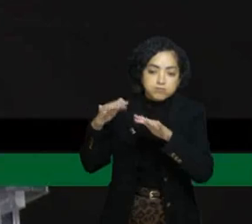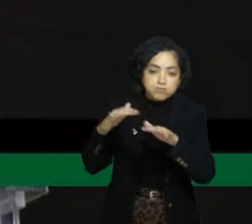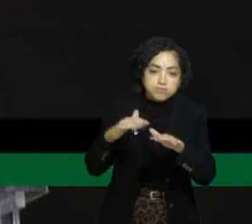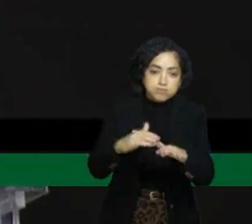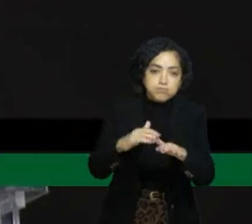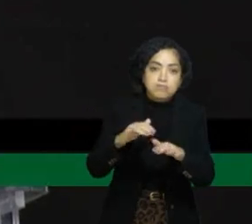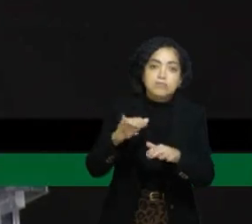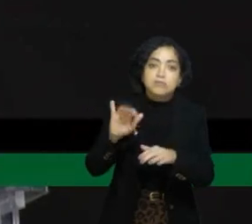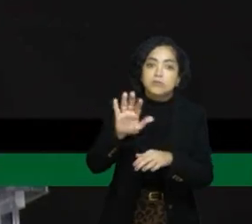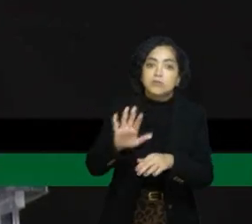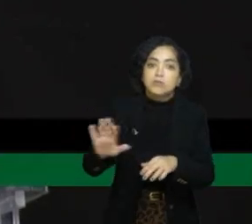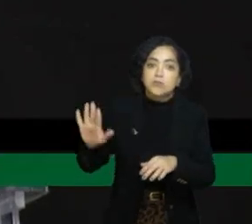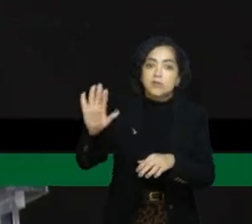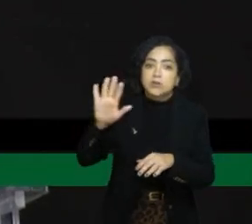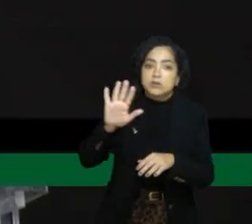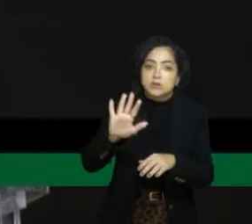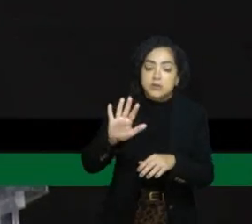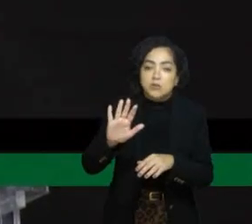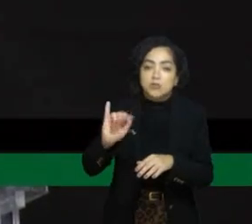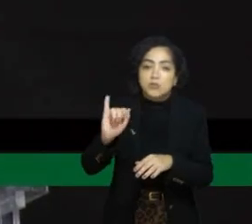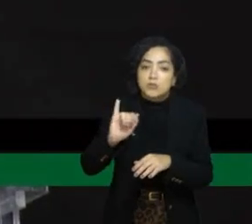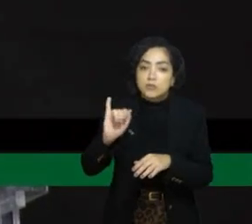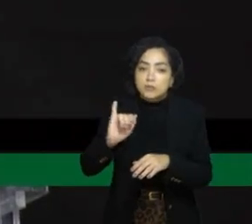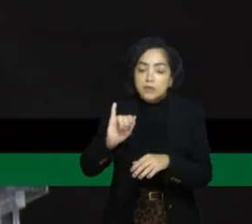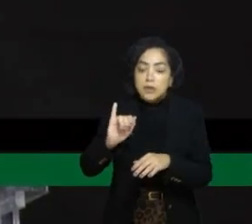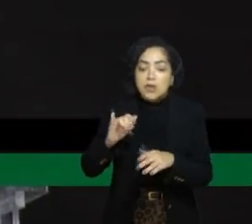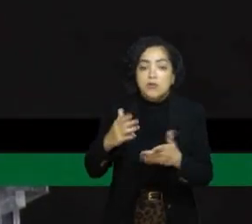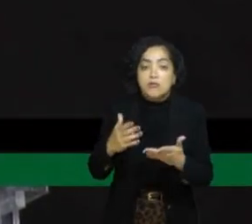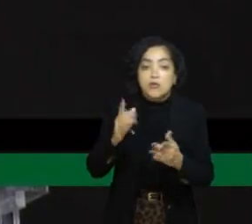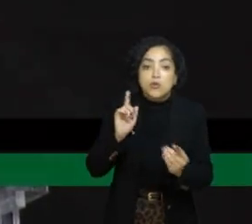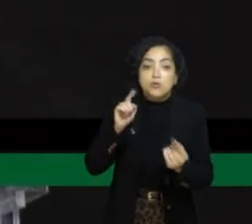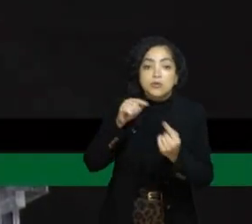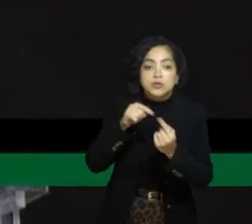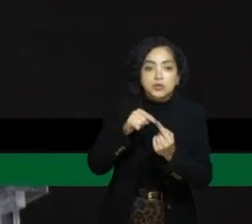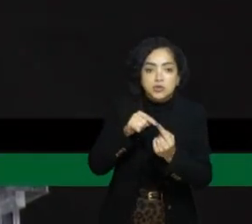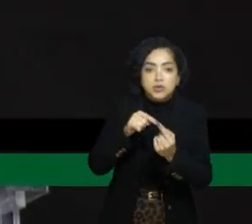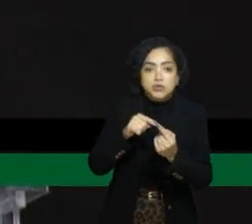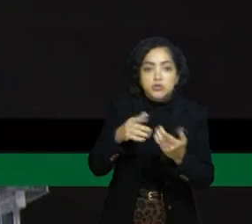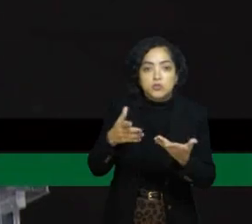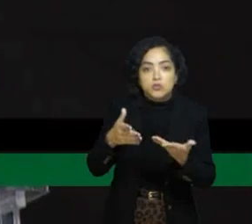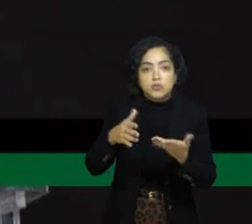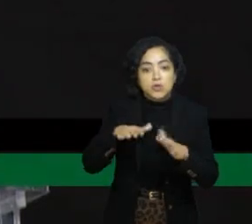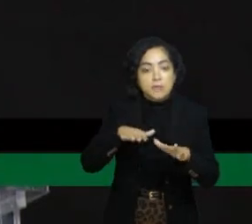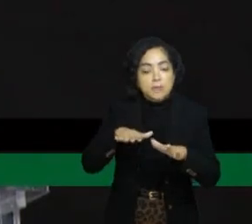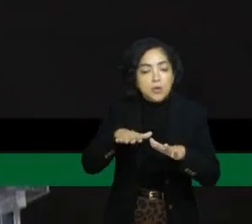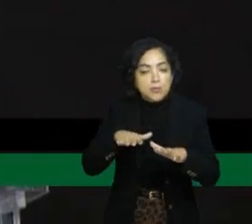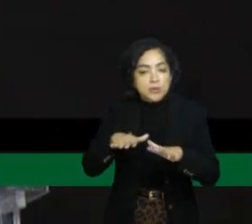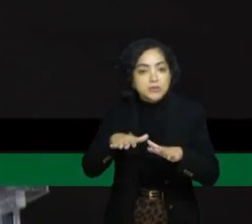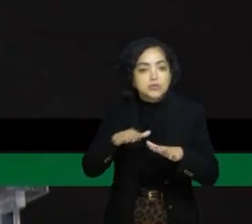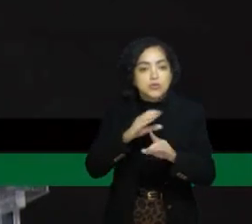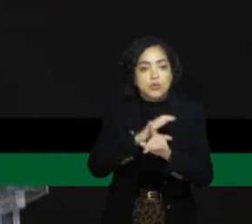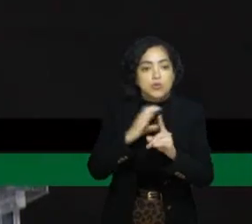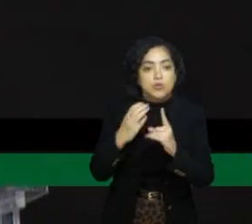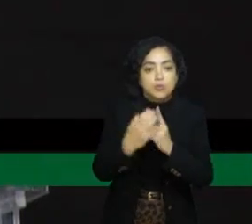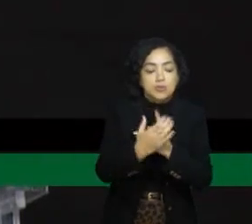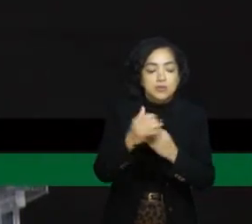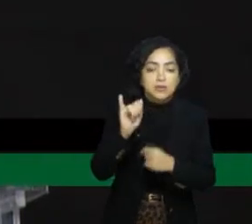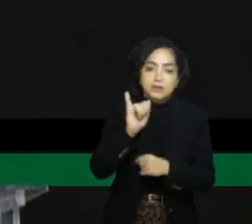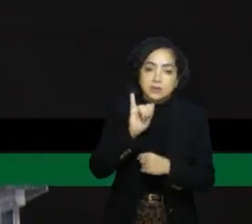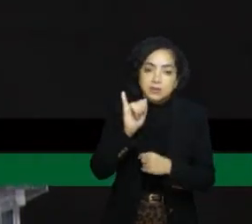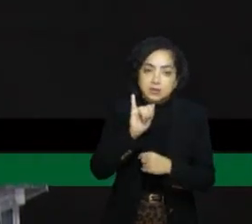da região dos Alpes foi o grande objetivo que mobilizou a comunidade italiana